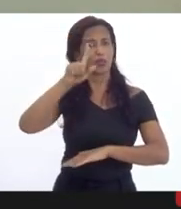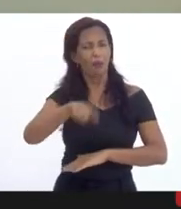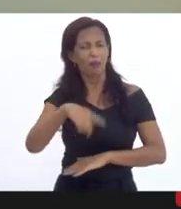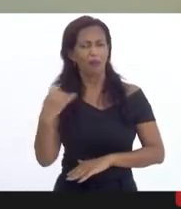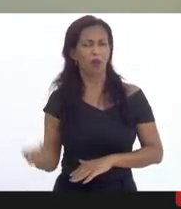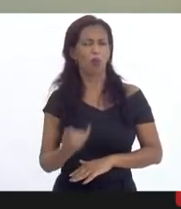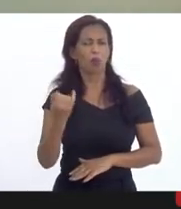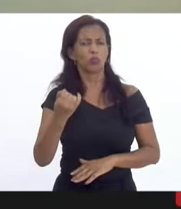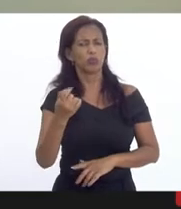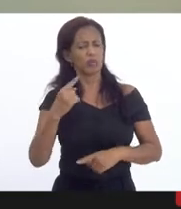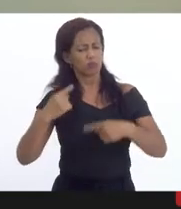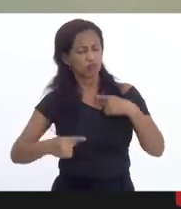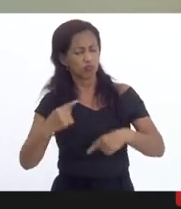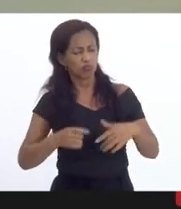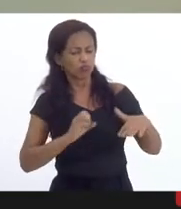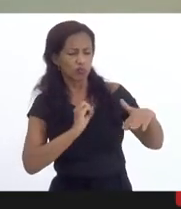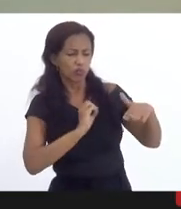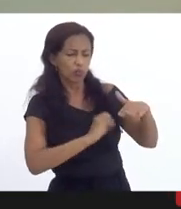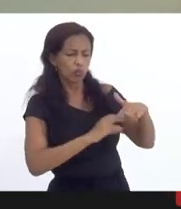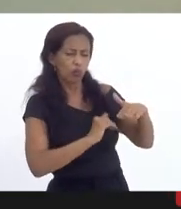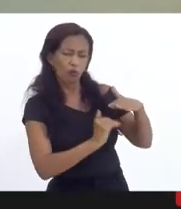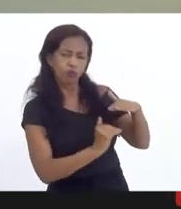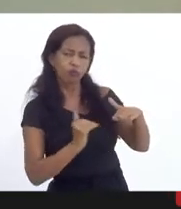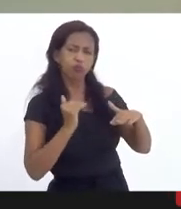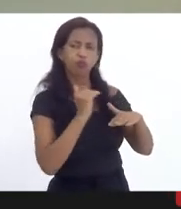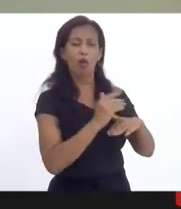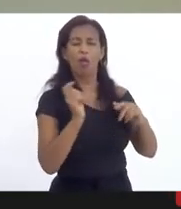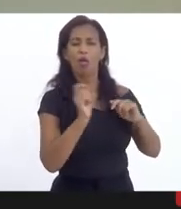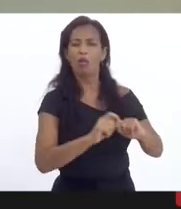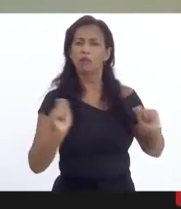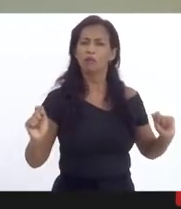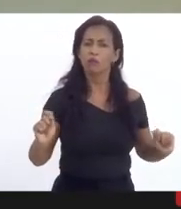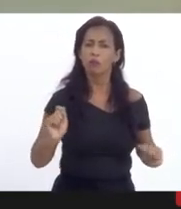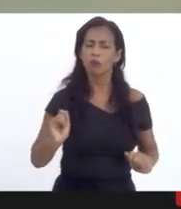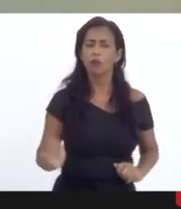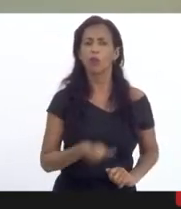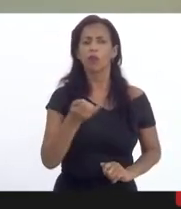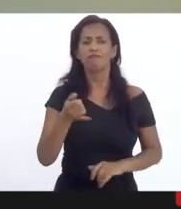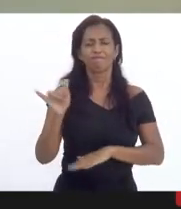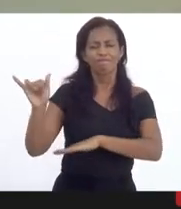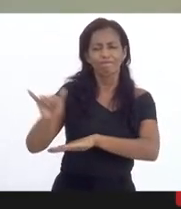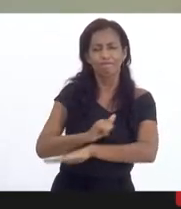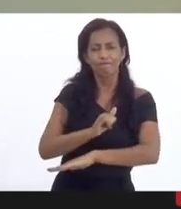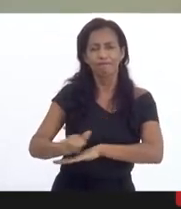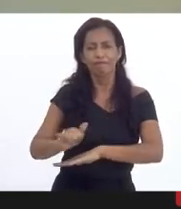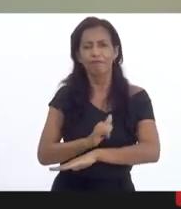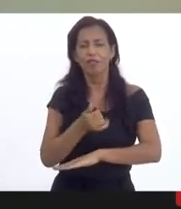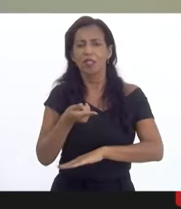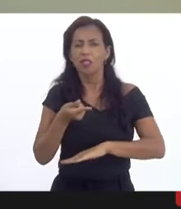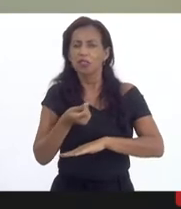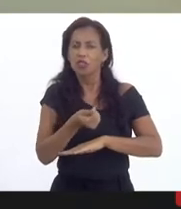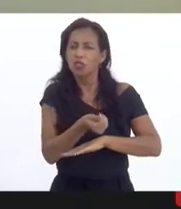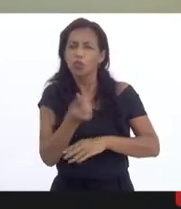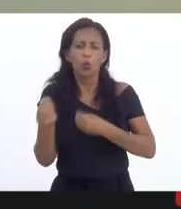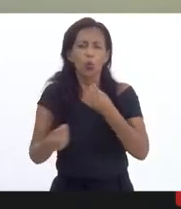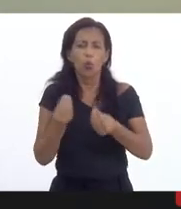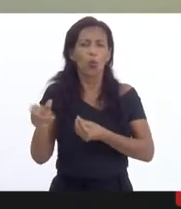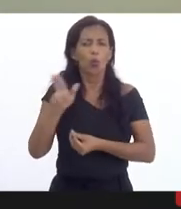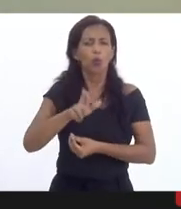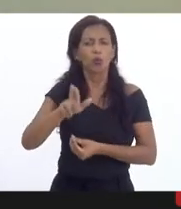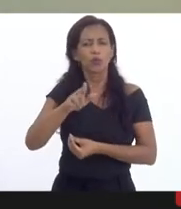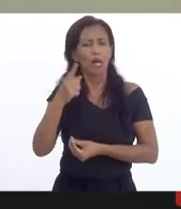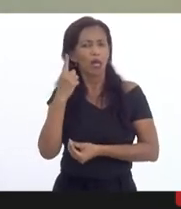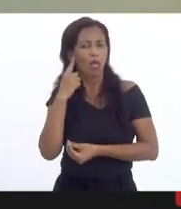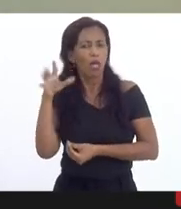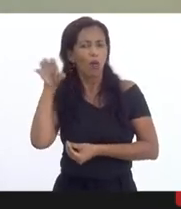discutir o fundo soberano, essa possibilidade de discutir estratégias de uso desse recurso, né, ouvindo a partir